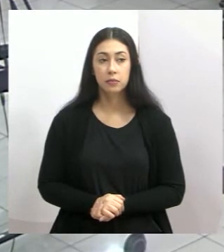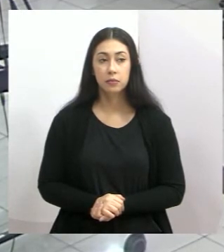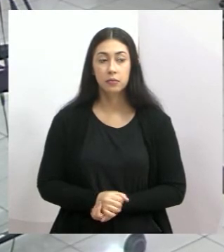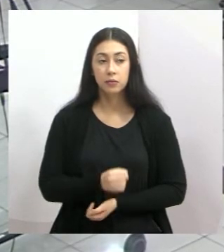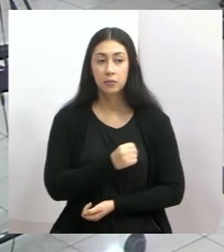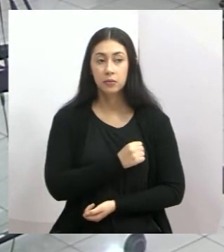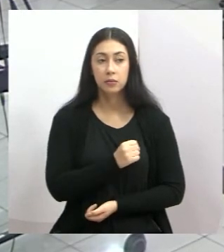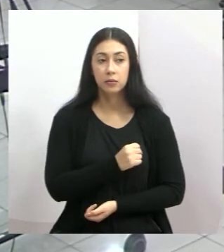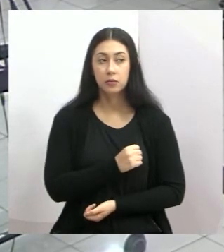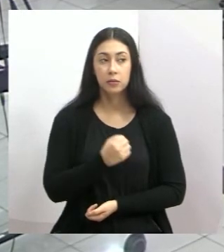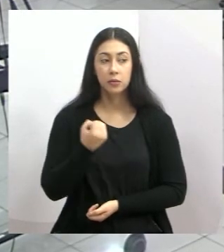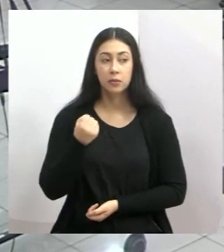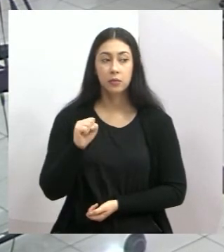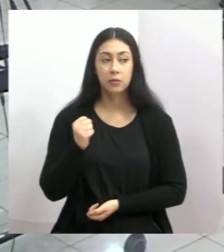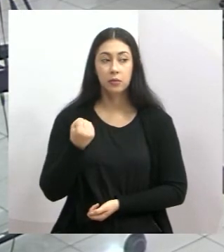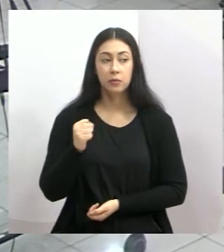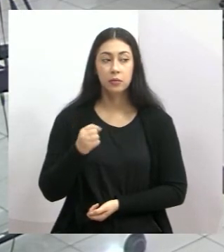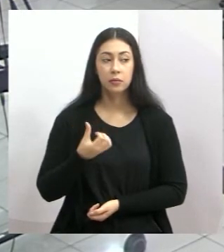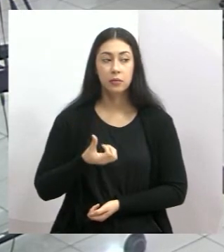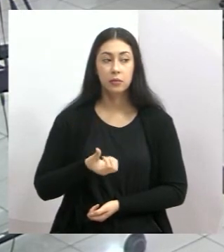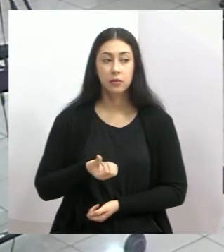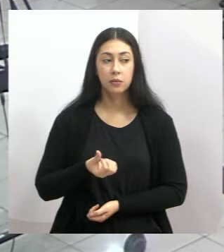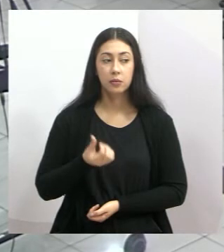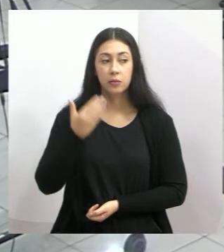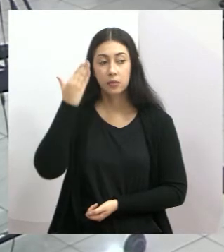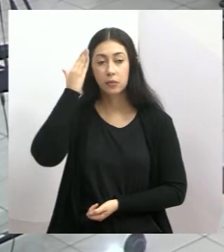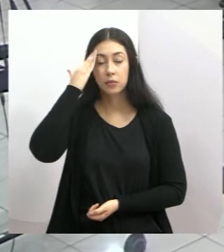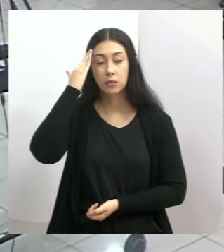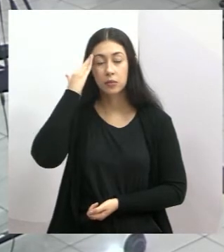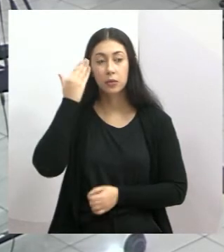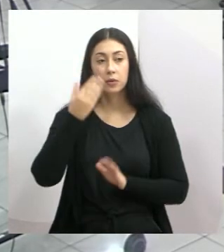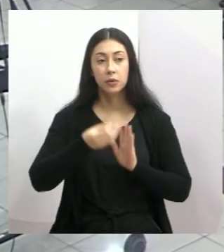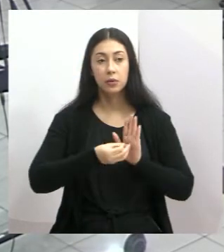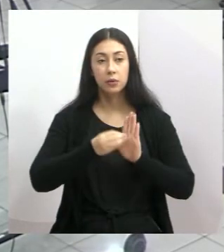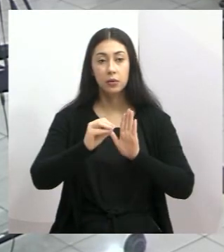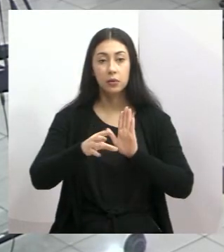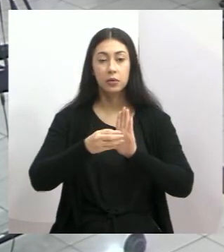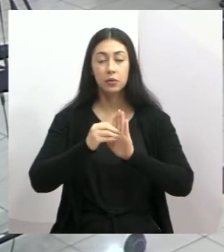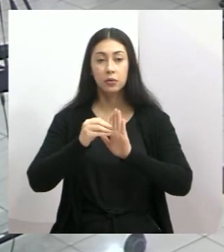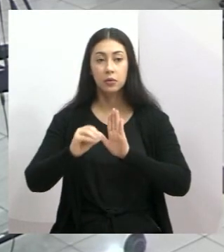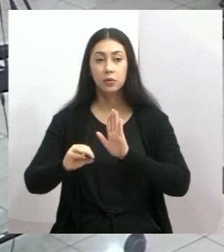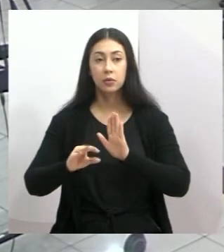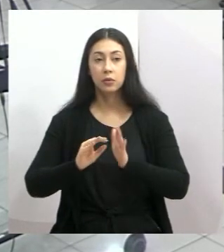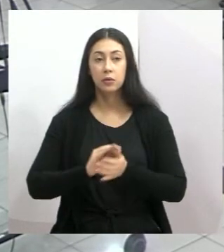a 86 considerando indicações número